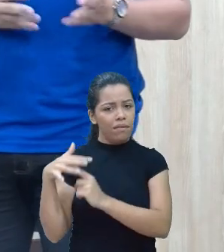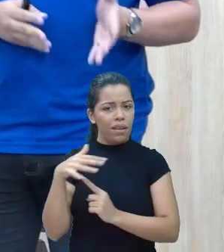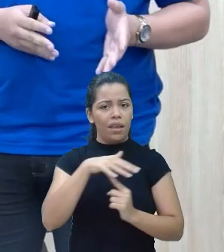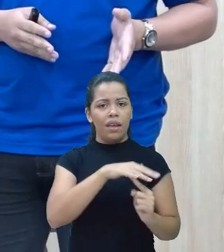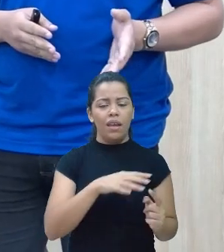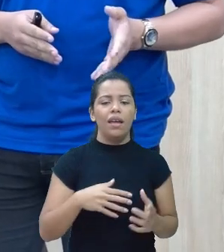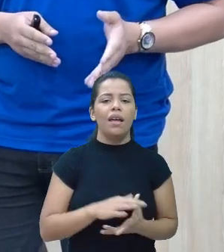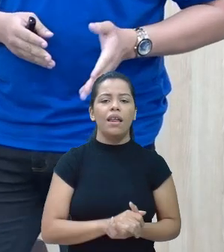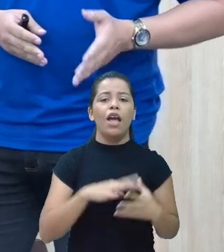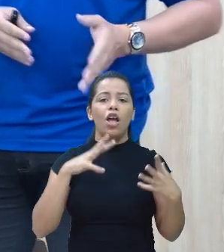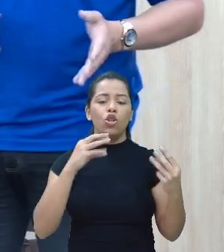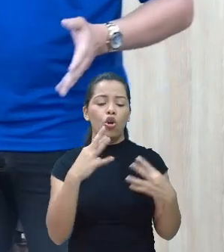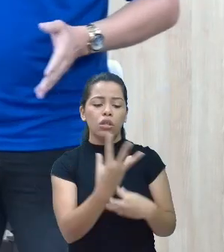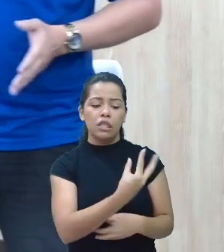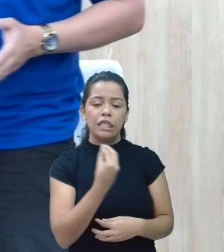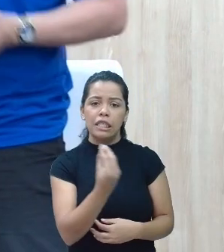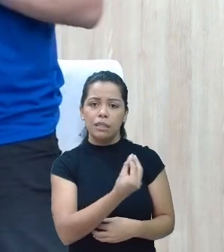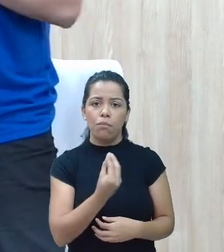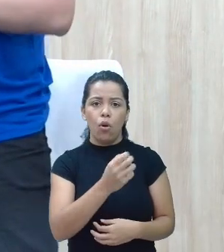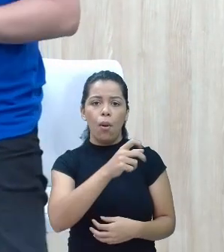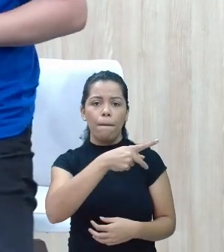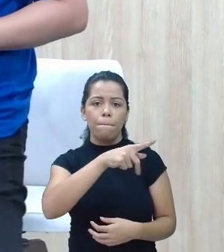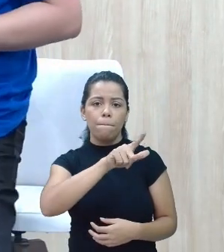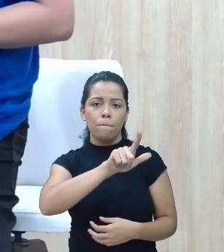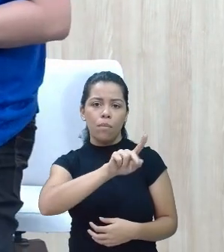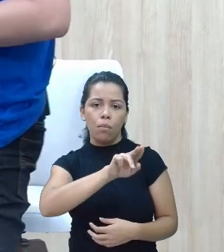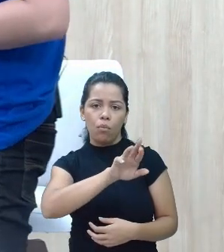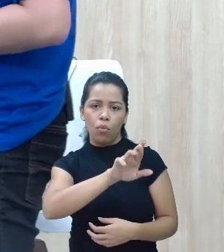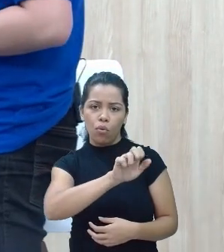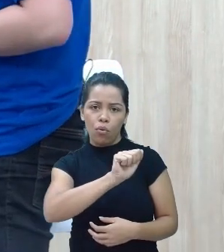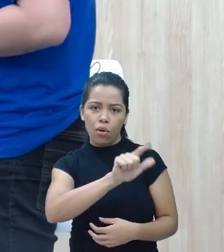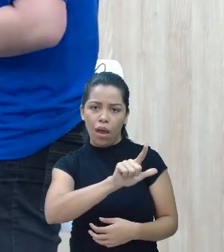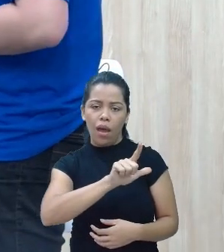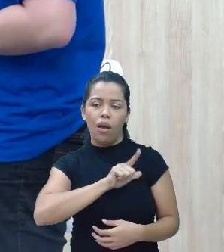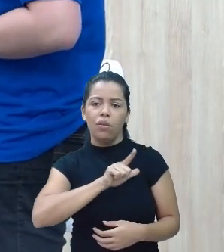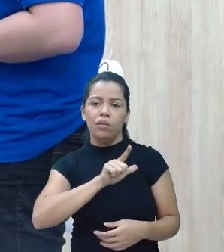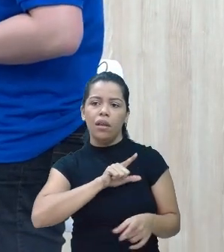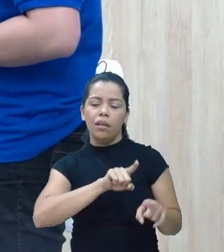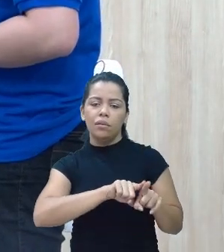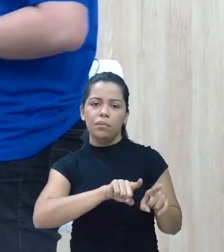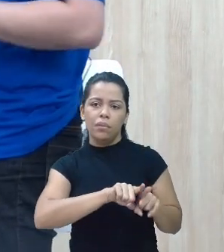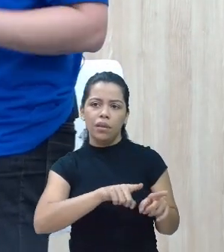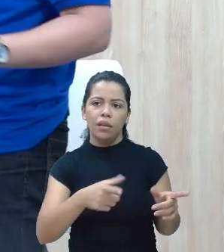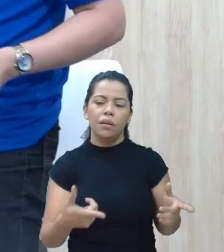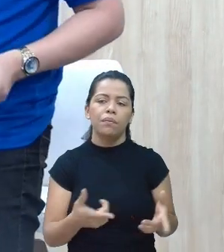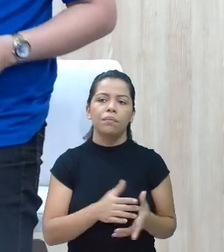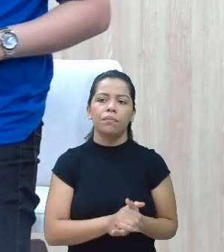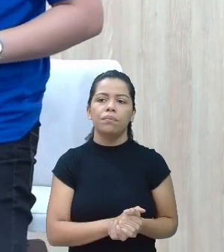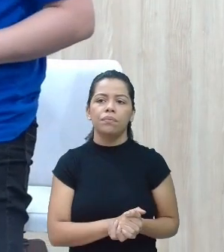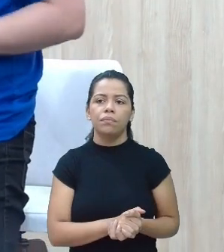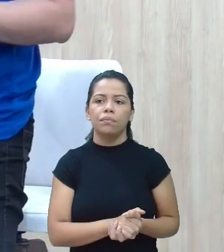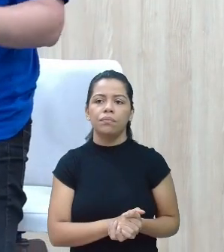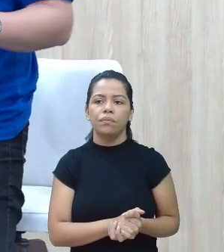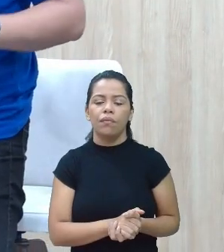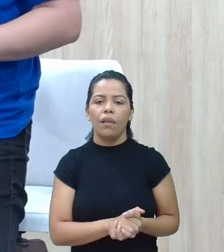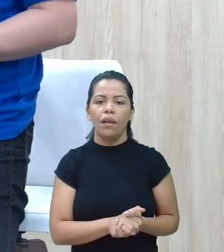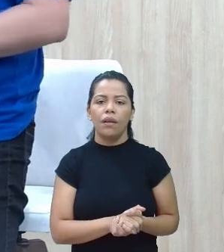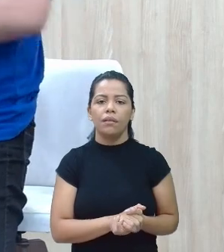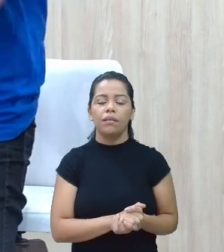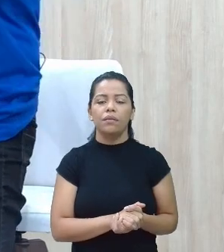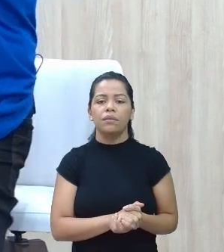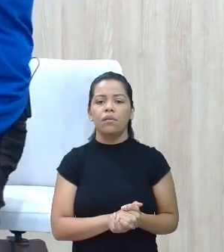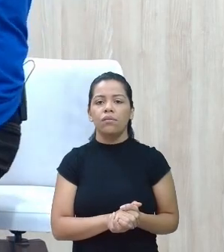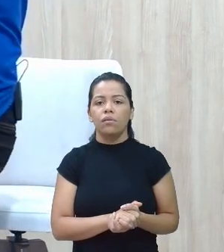palavra dessa do singular, a sua grande maioria também tem essas palavras no plural, né? Então, ó, miçanga, miçangas, fruta,